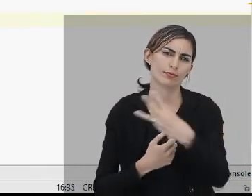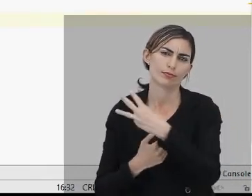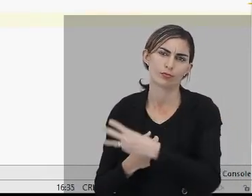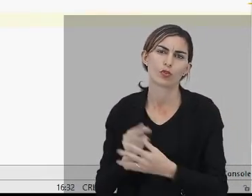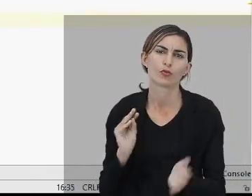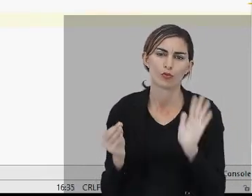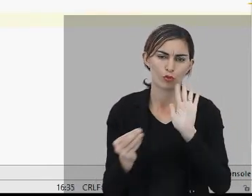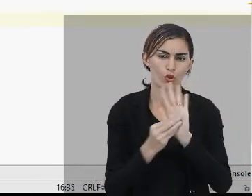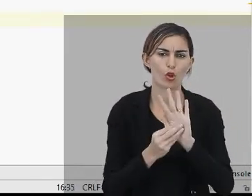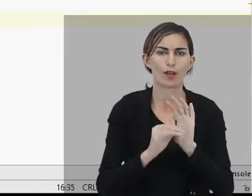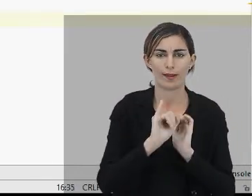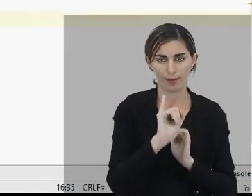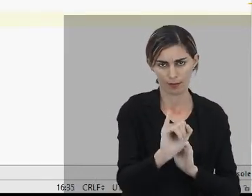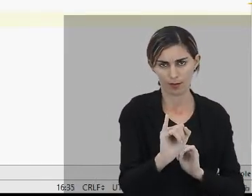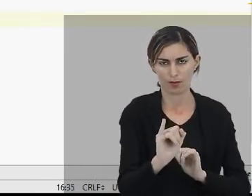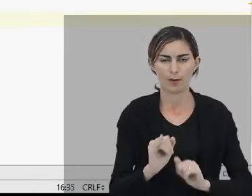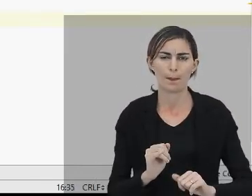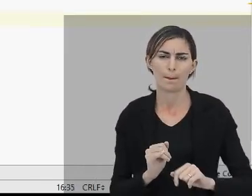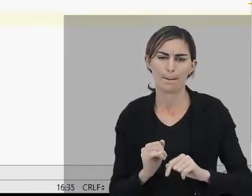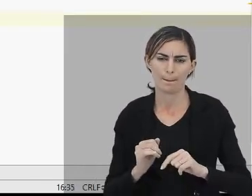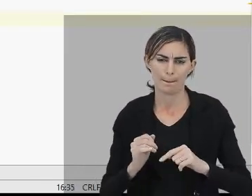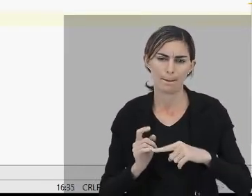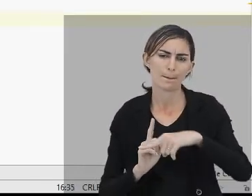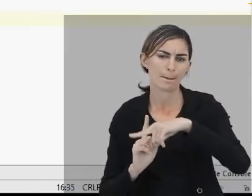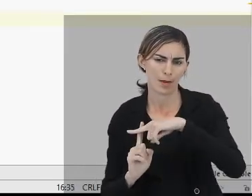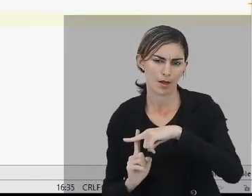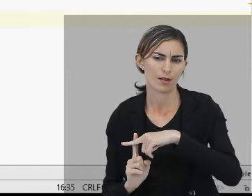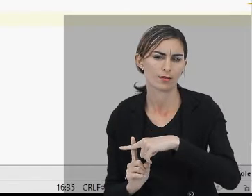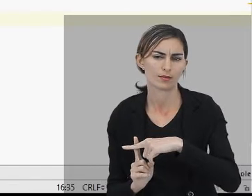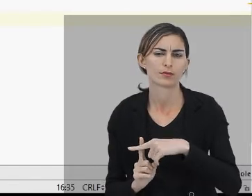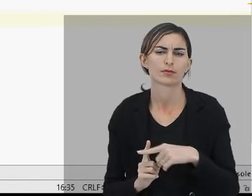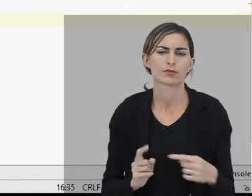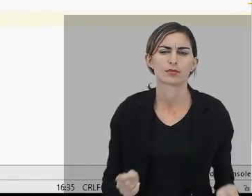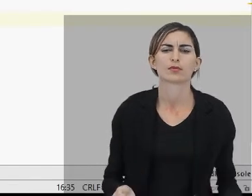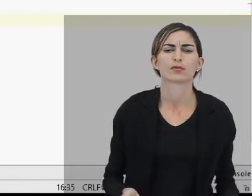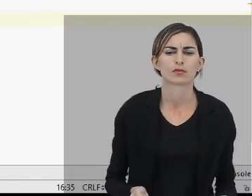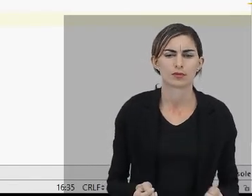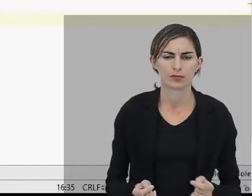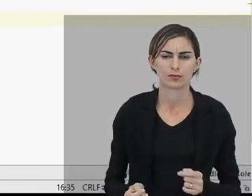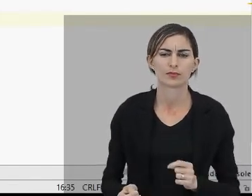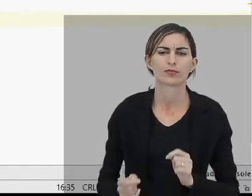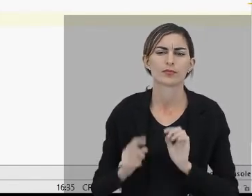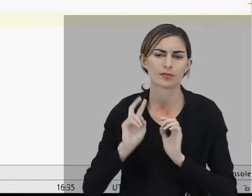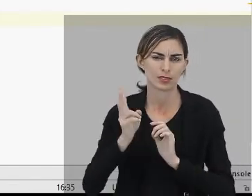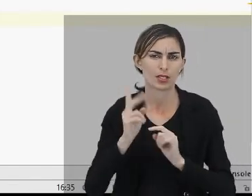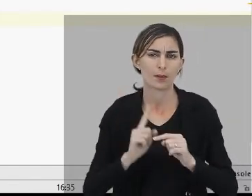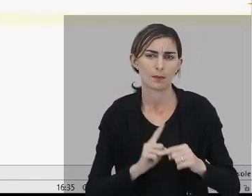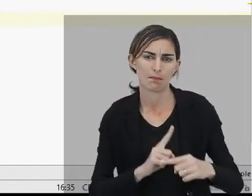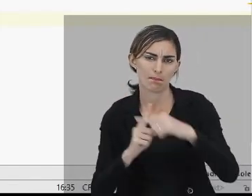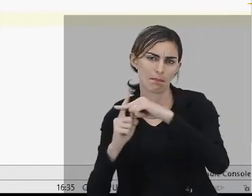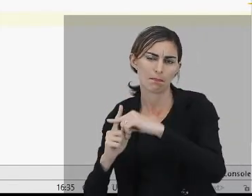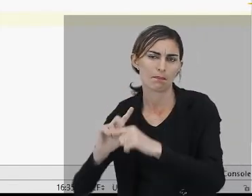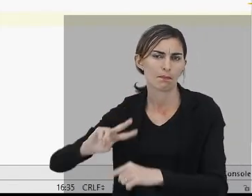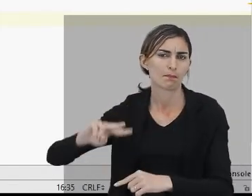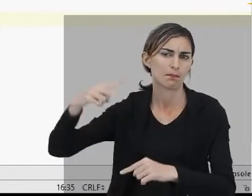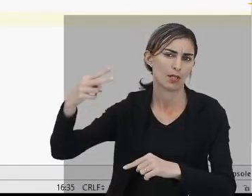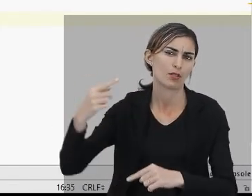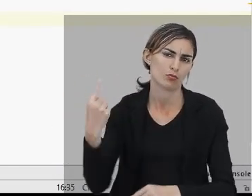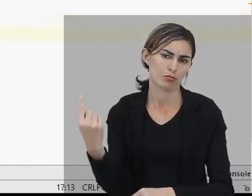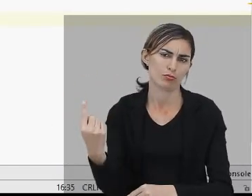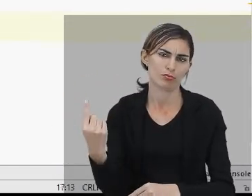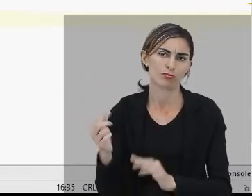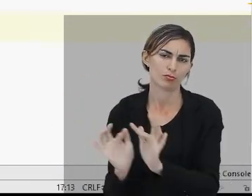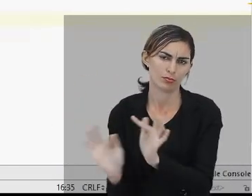i mais, que é o operador de incremento, para ele incrementar sempre mais 1, assim, de